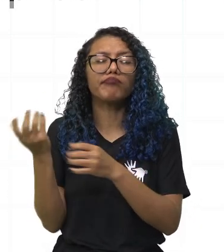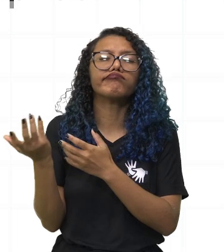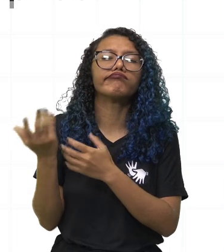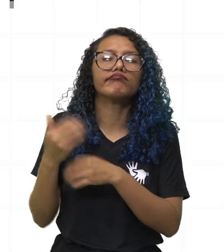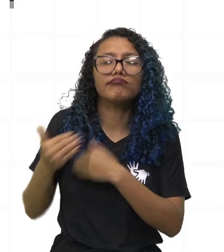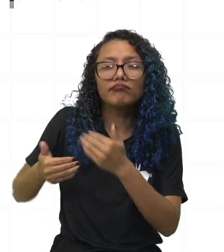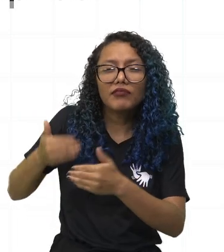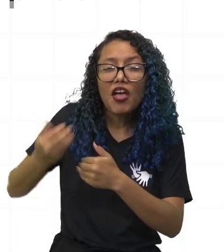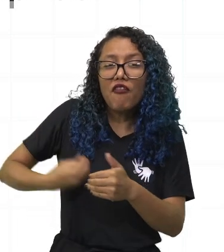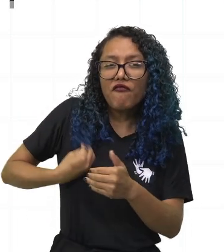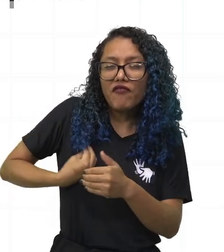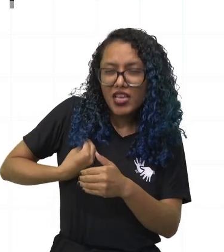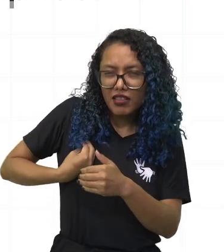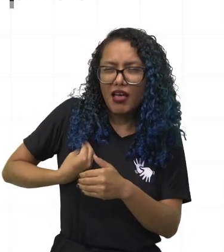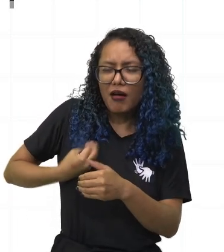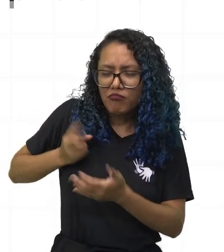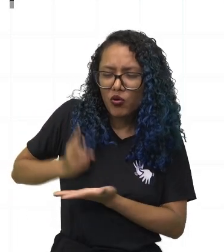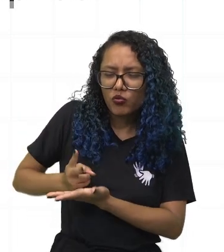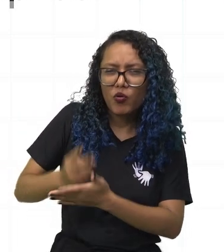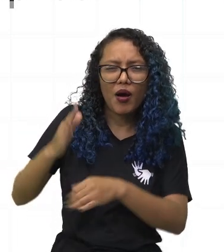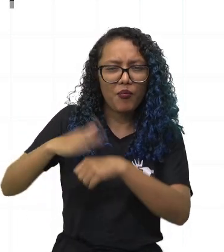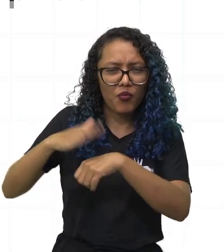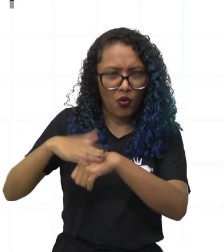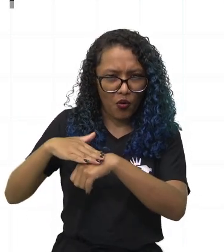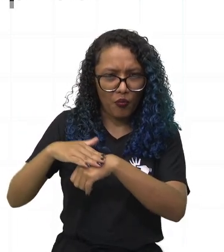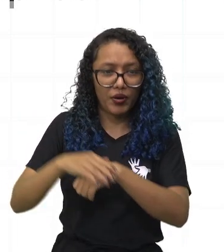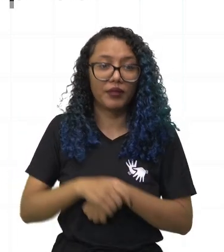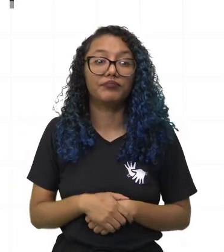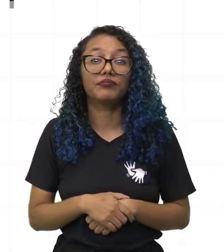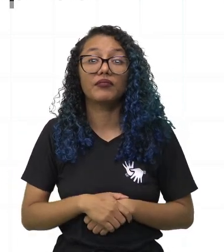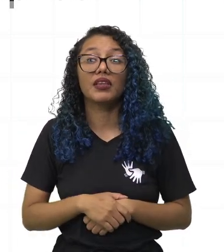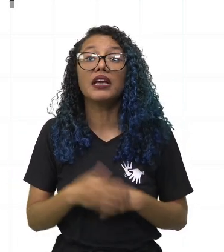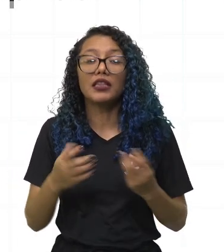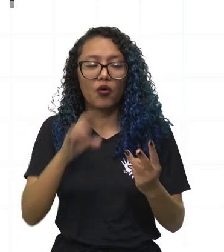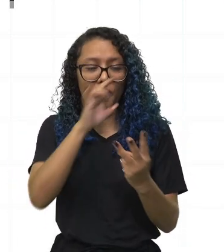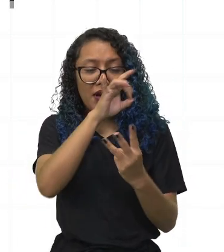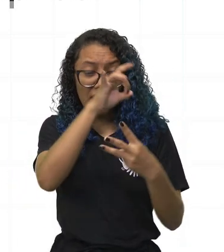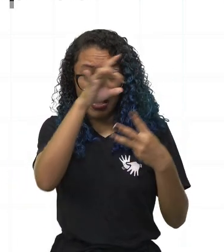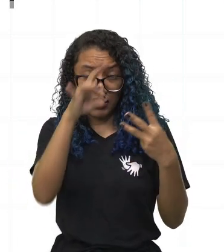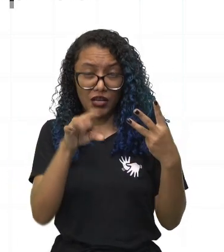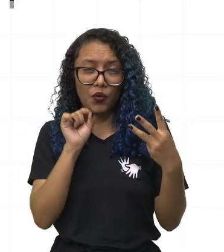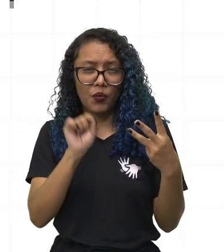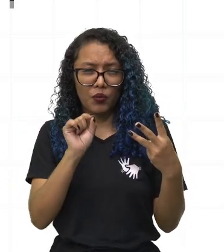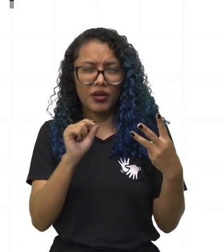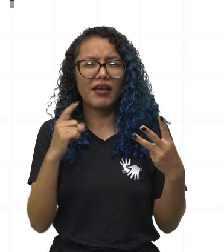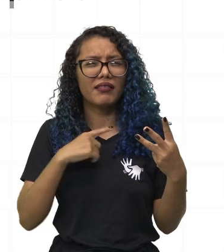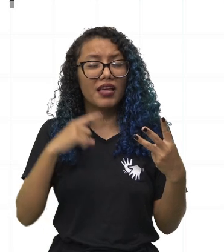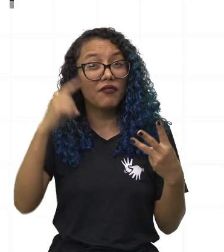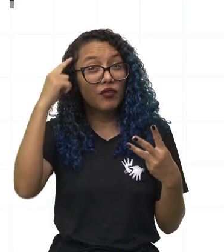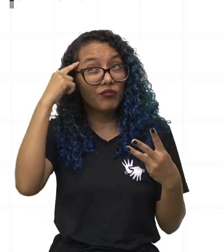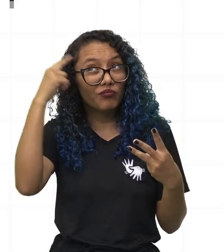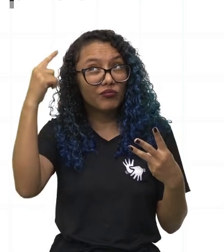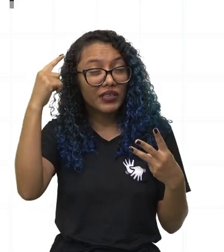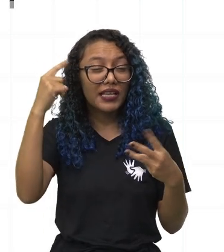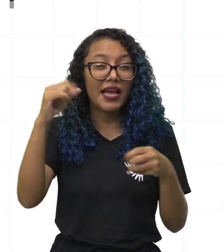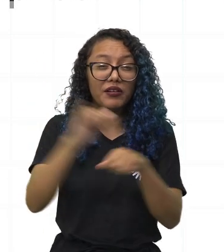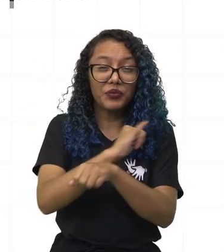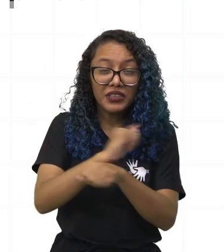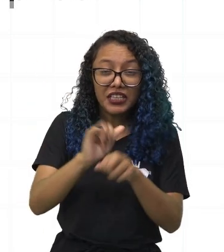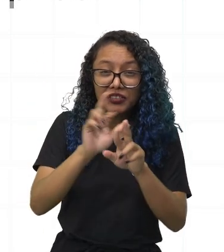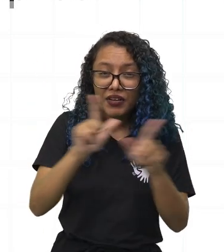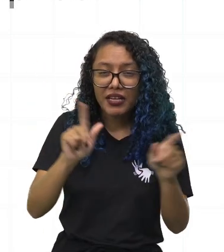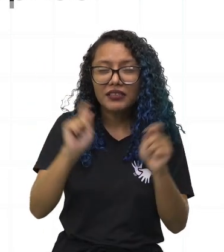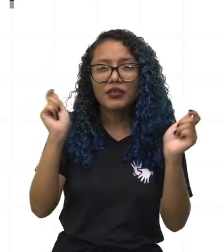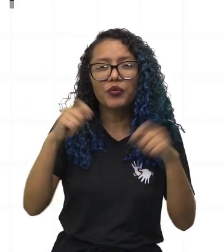vidas. Cada porquinho usou uma estratégia distinta para construir a sua